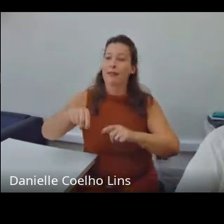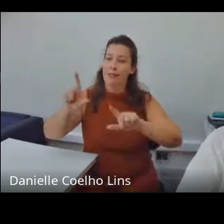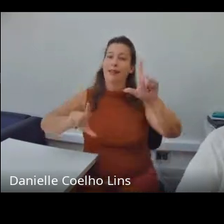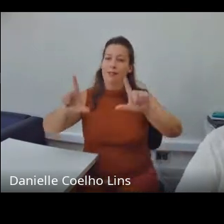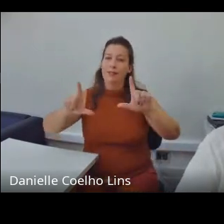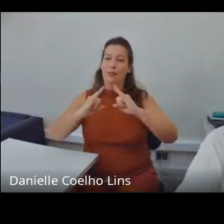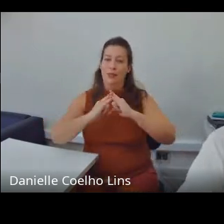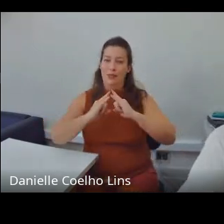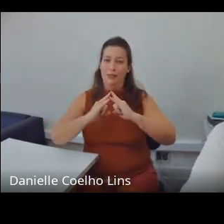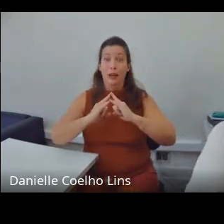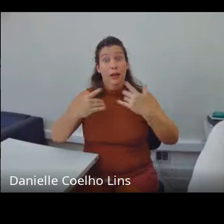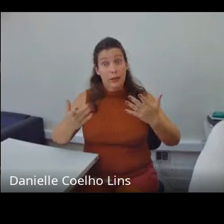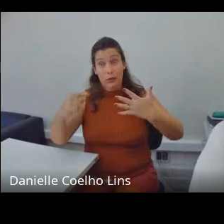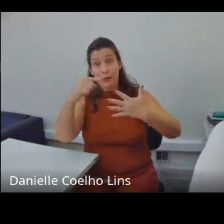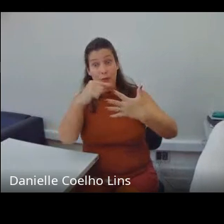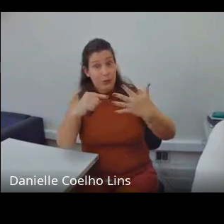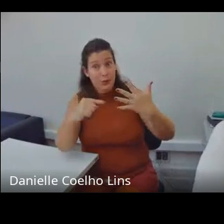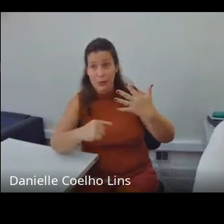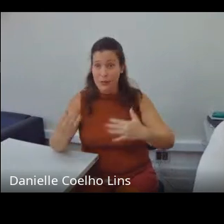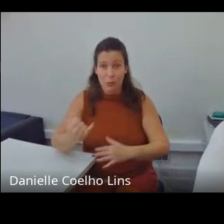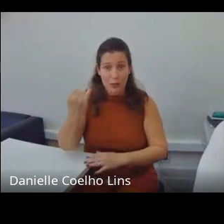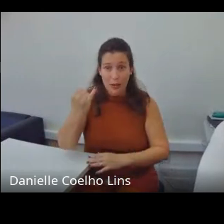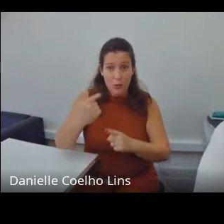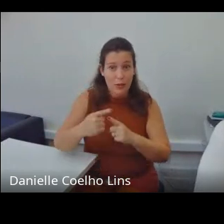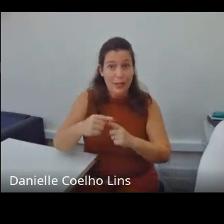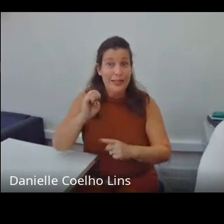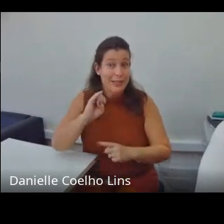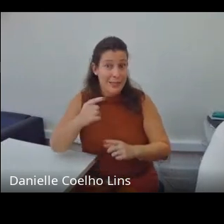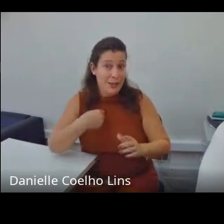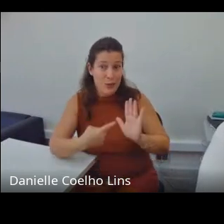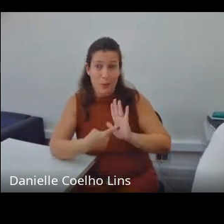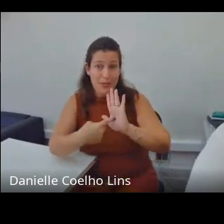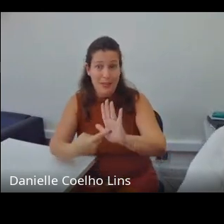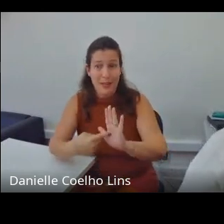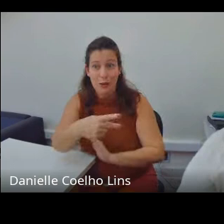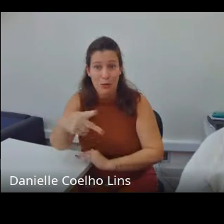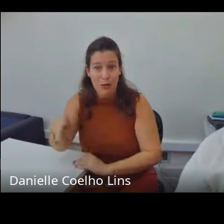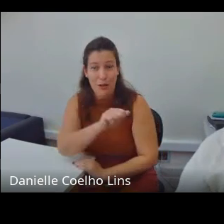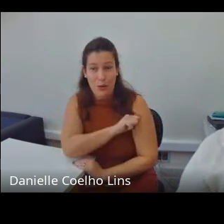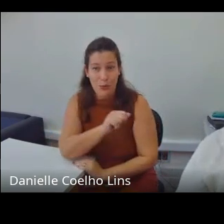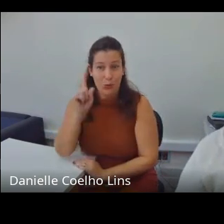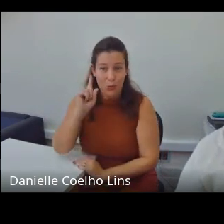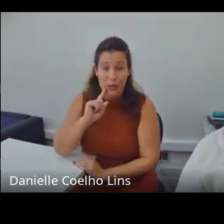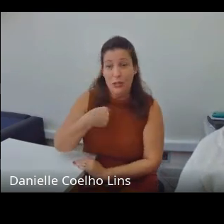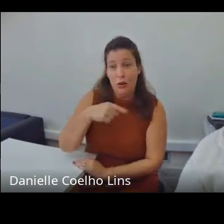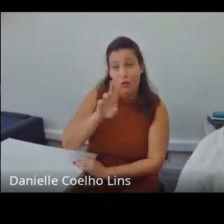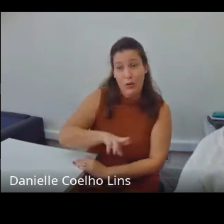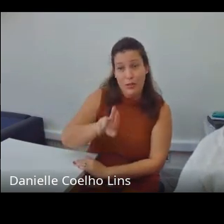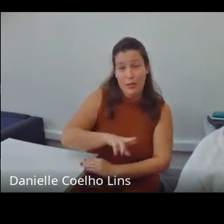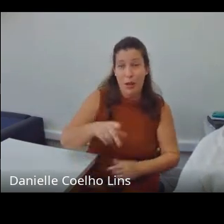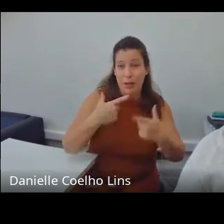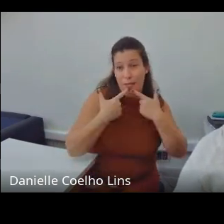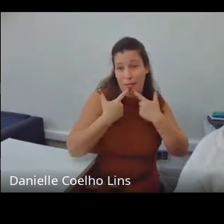é importante, porque se eu estou me apresentando para os alunos do INES, eu vou usar uma linguagem. Se eu estou me apresentando para a minha família,